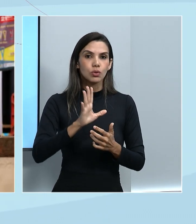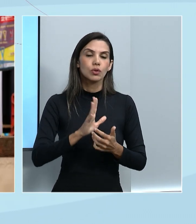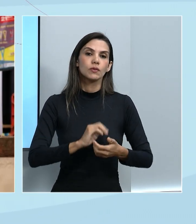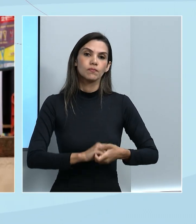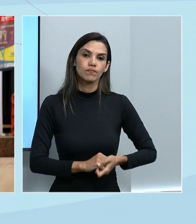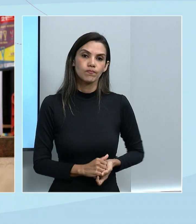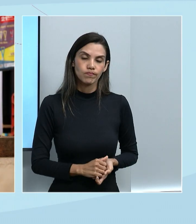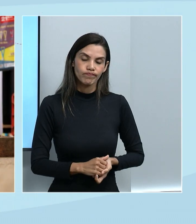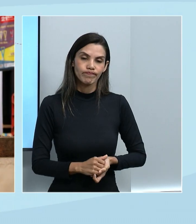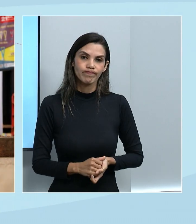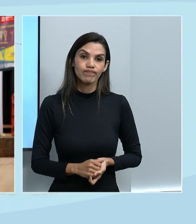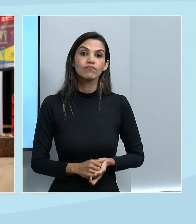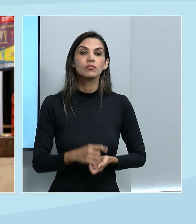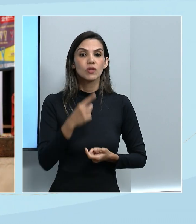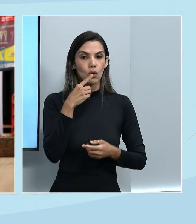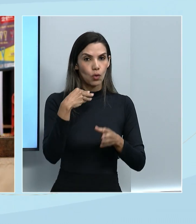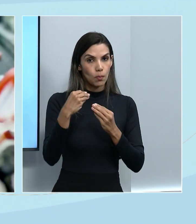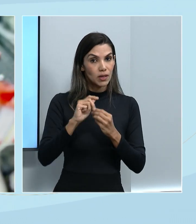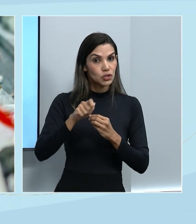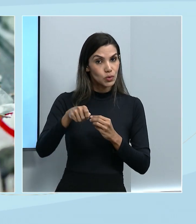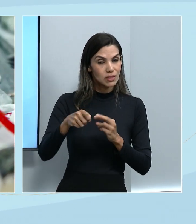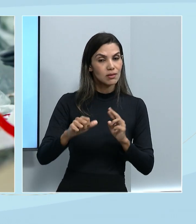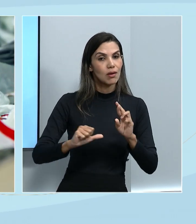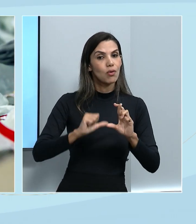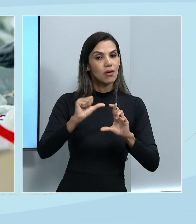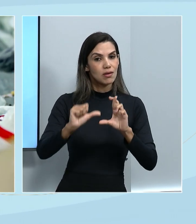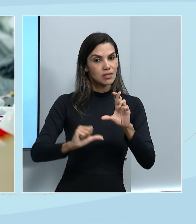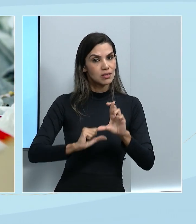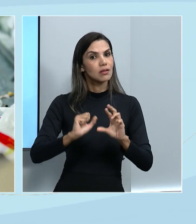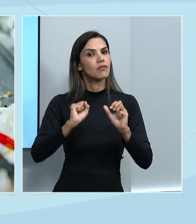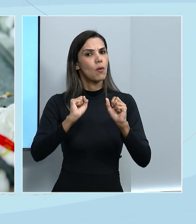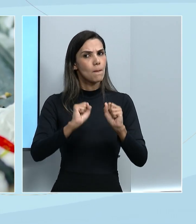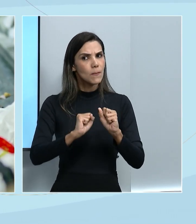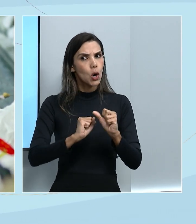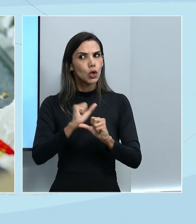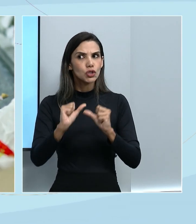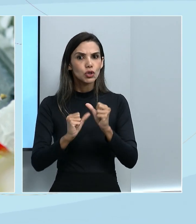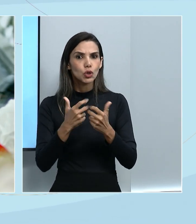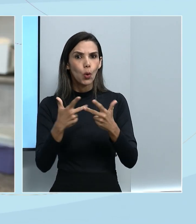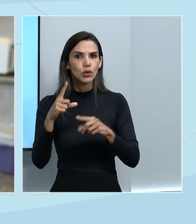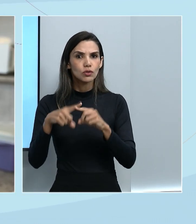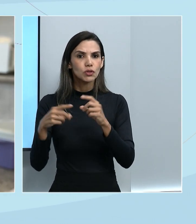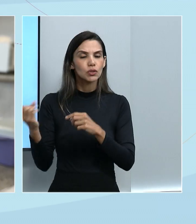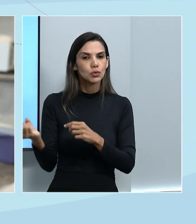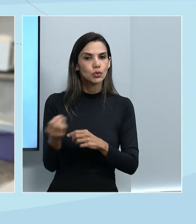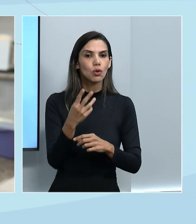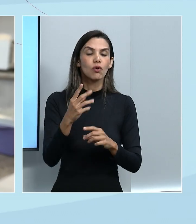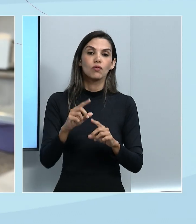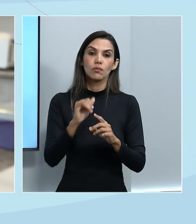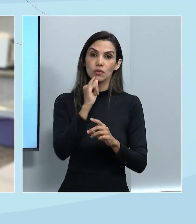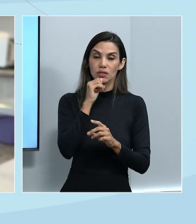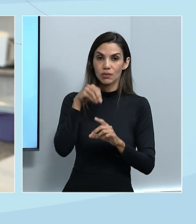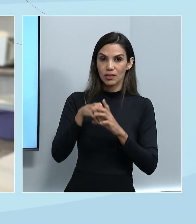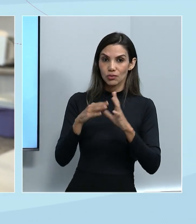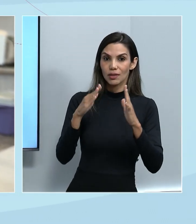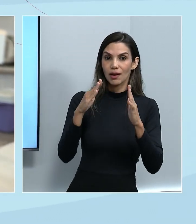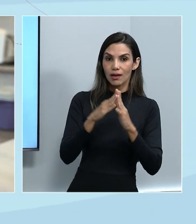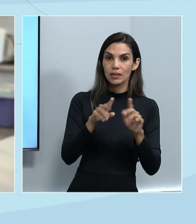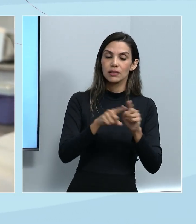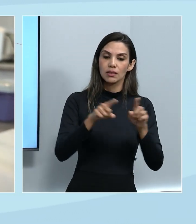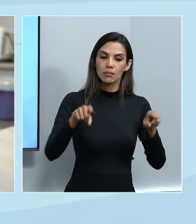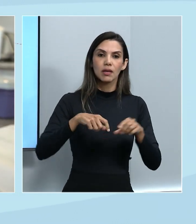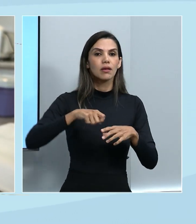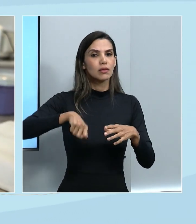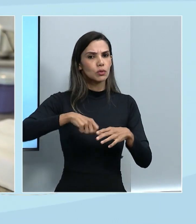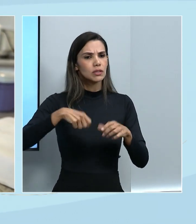cérebro-cardiovasculares. Os plásticos, eles são recicláveis. A gente pode dar um novo destino para eles depois. Na nossa casa e na nossa cozinha, é sempre importante